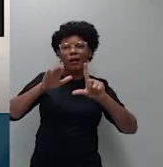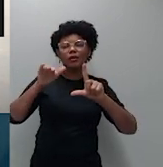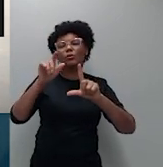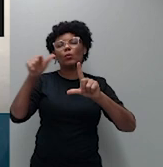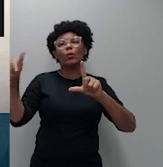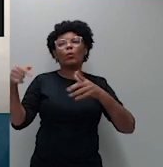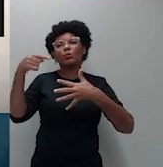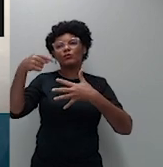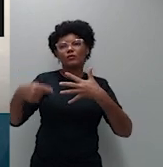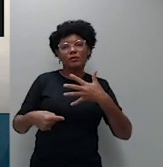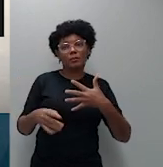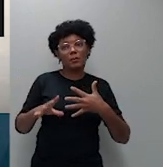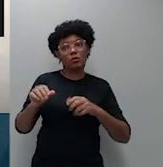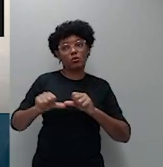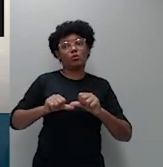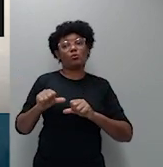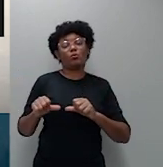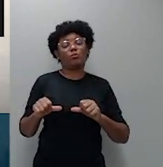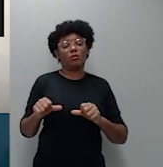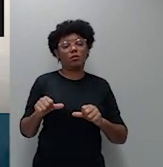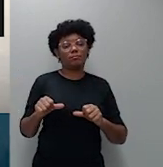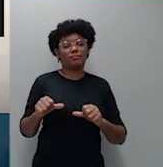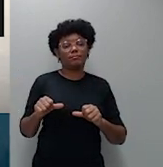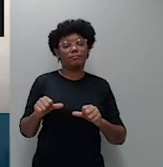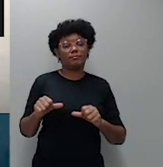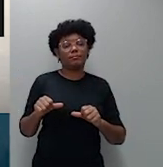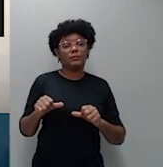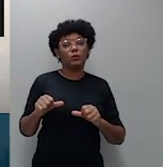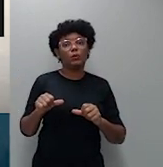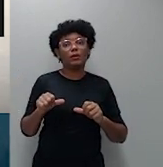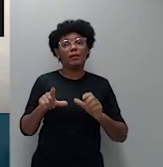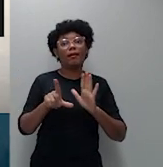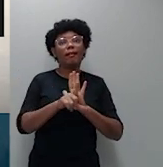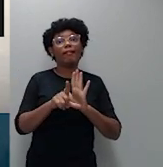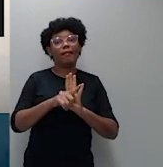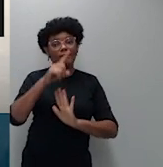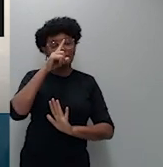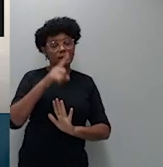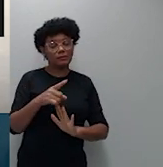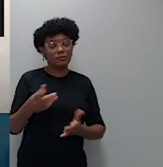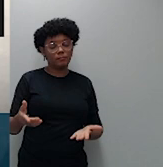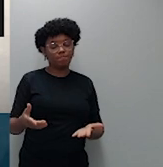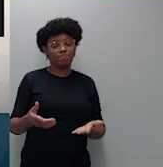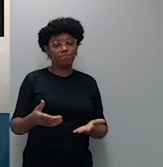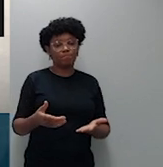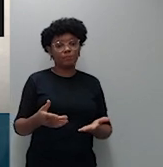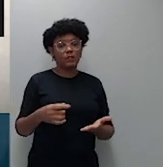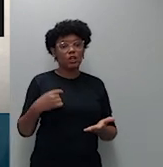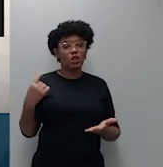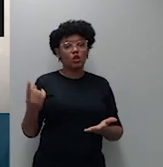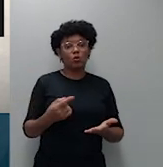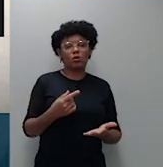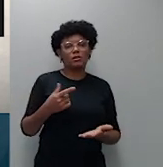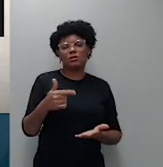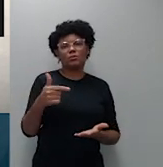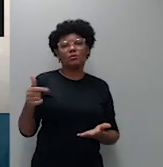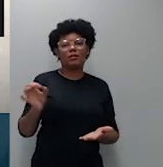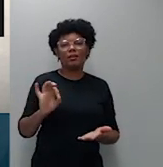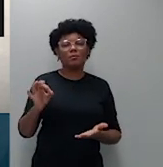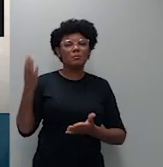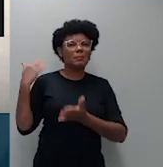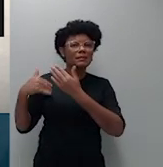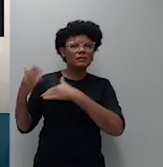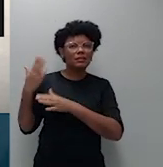alterar o que põe a legislação nós não tivemos nenhum precedente nesse